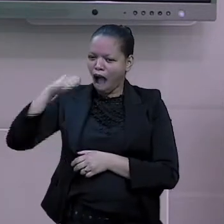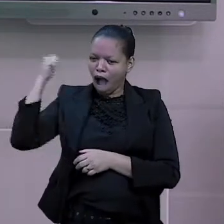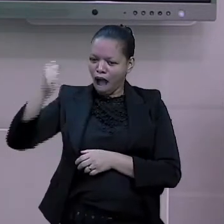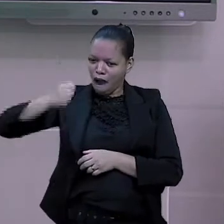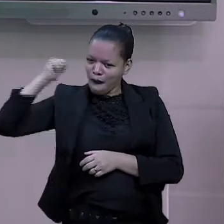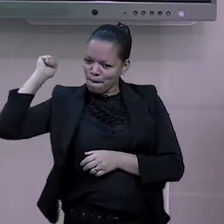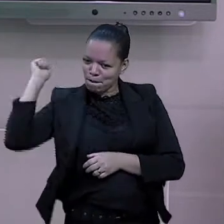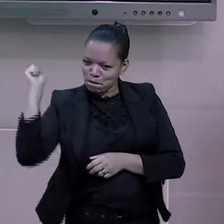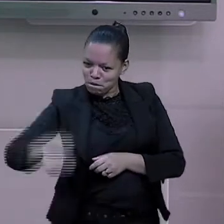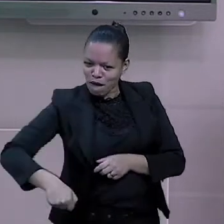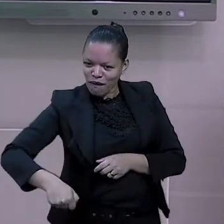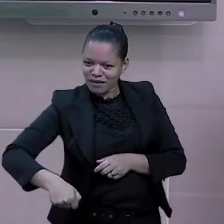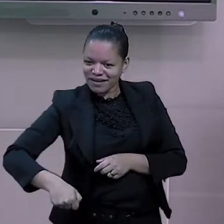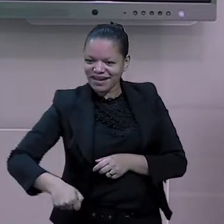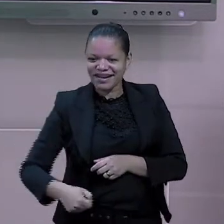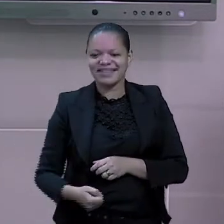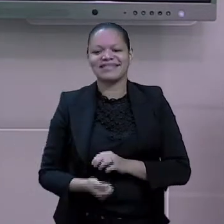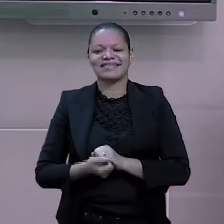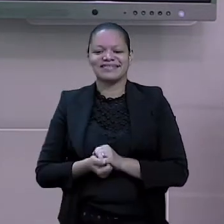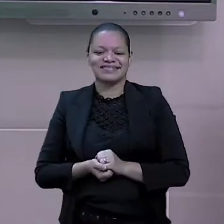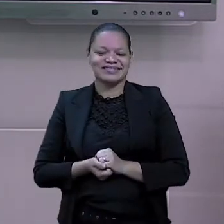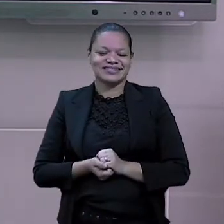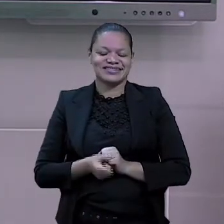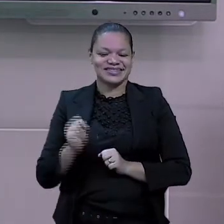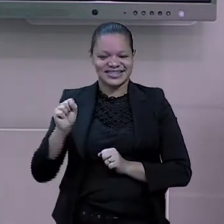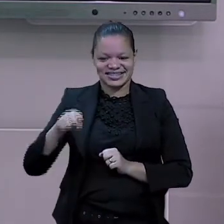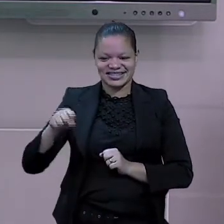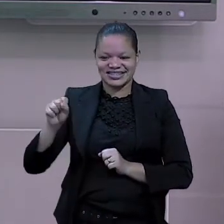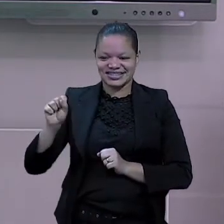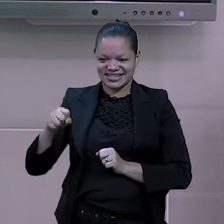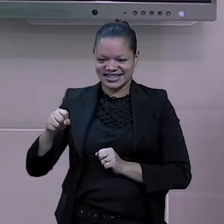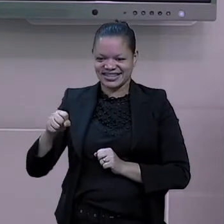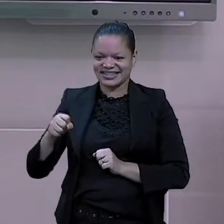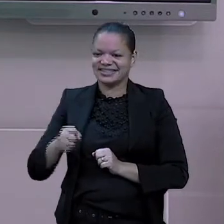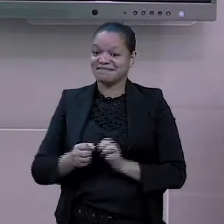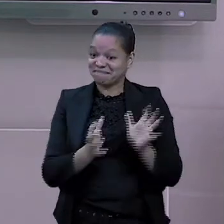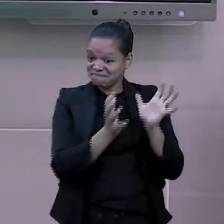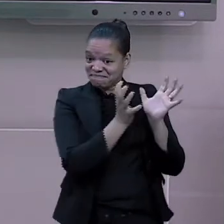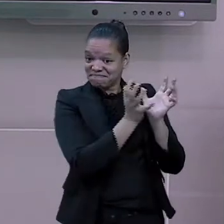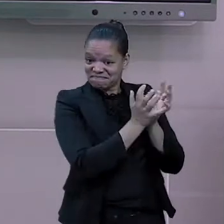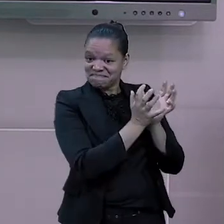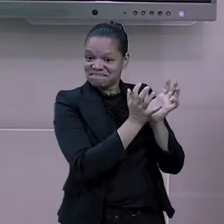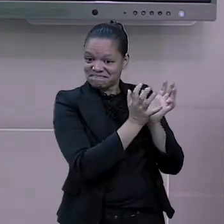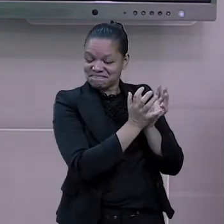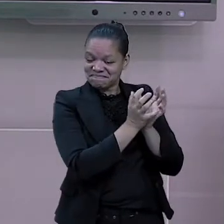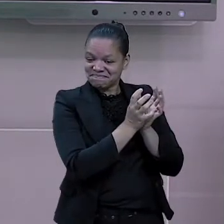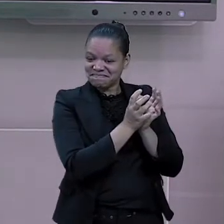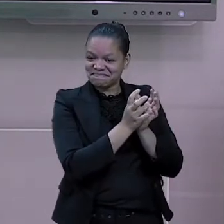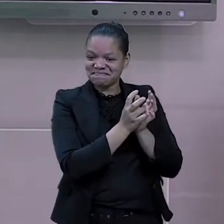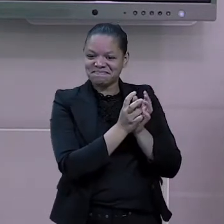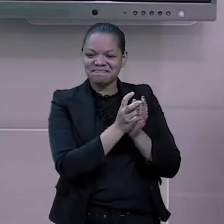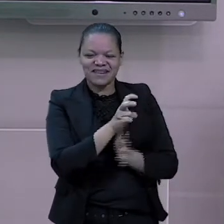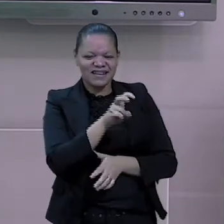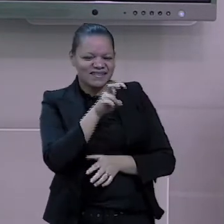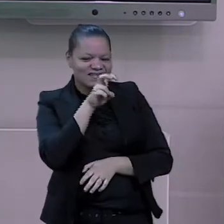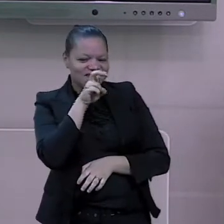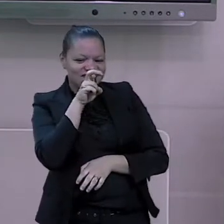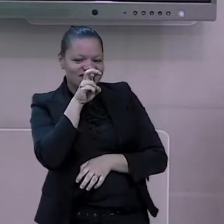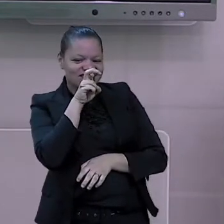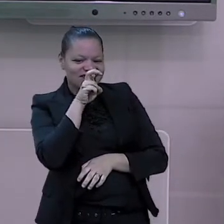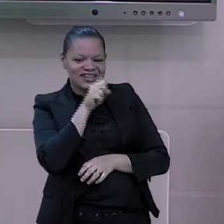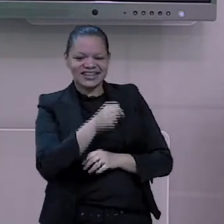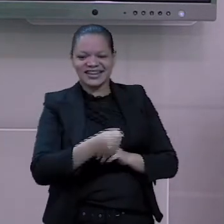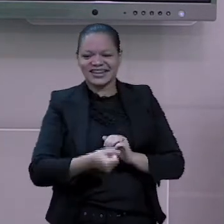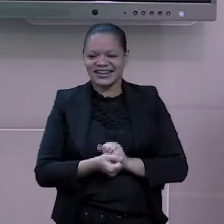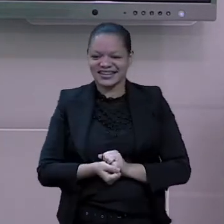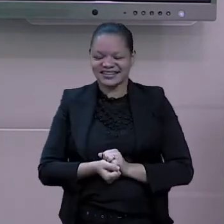Ah, professora, eu não conheço. Mas e se eu falar com vocês, Turma da Mônica? A maioria já vai levantar